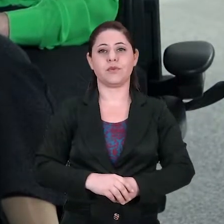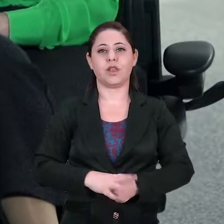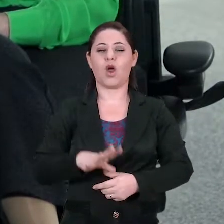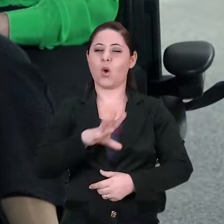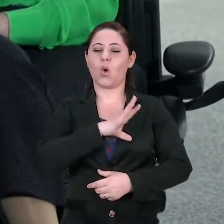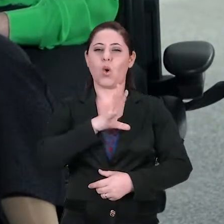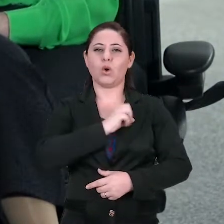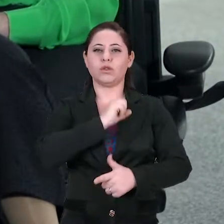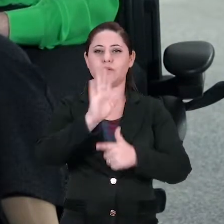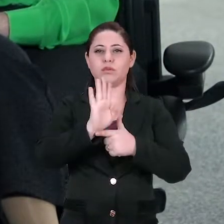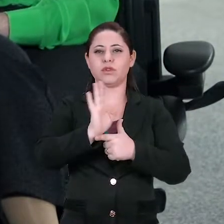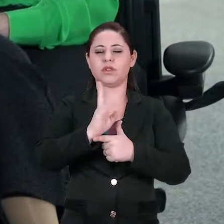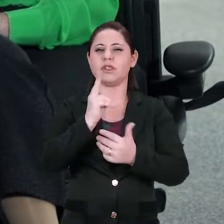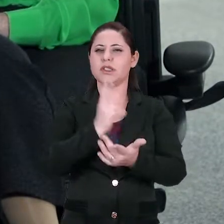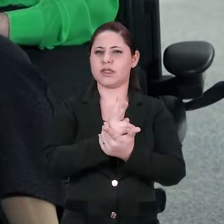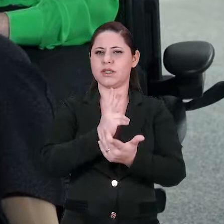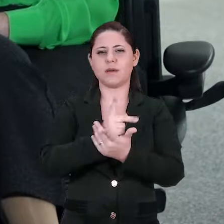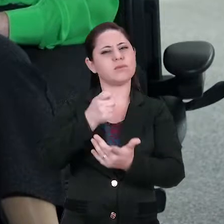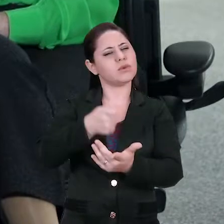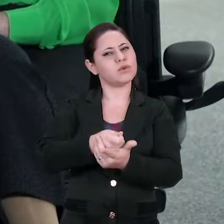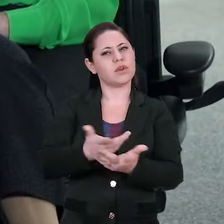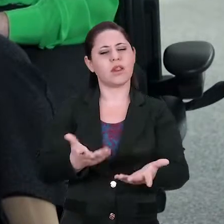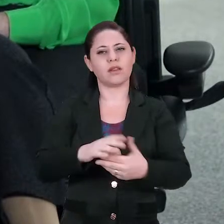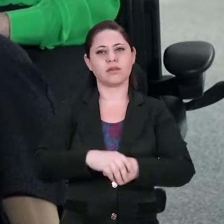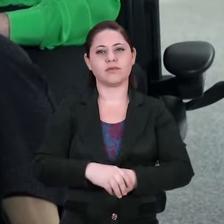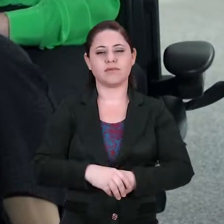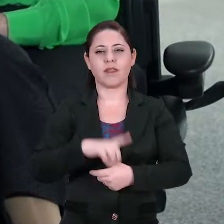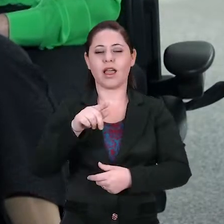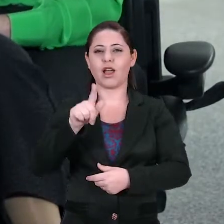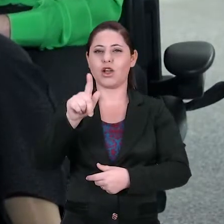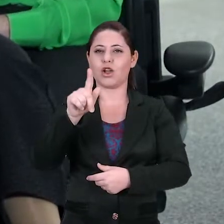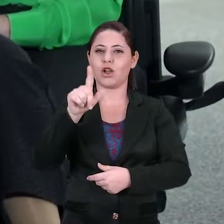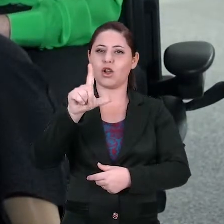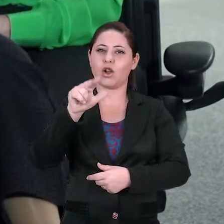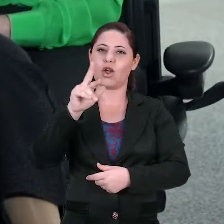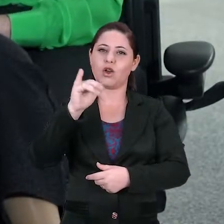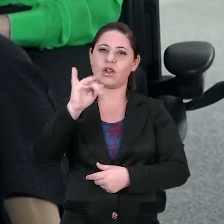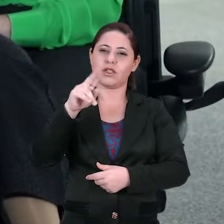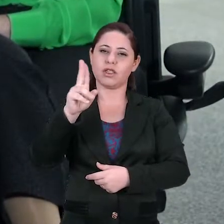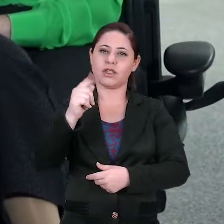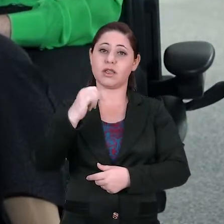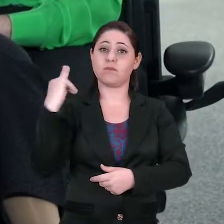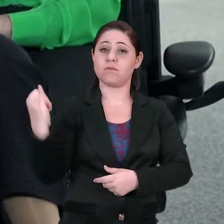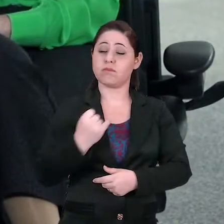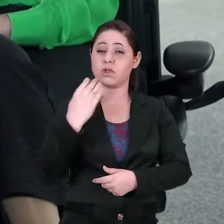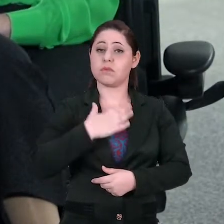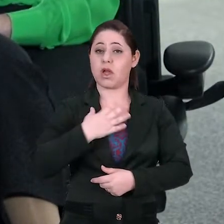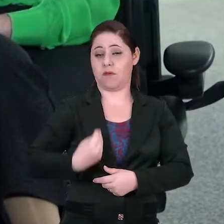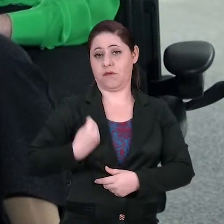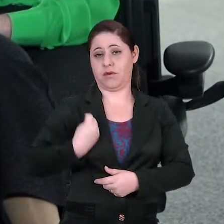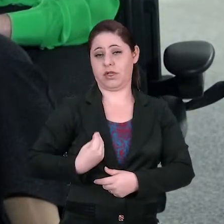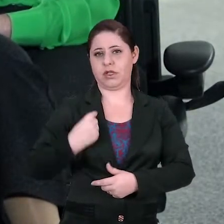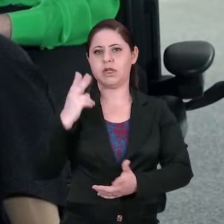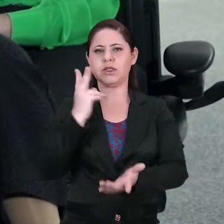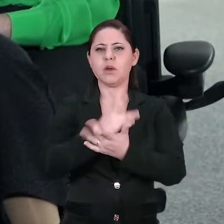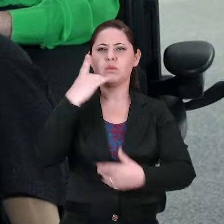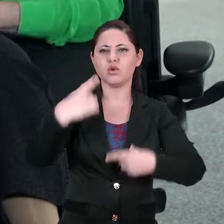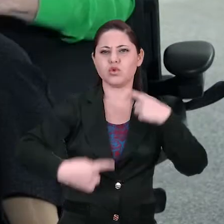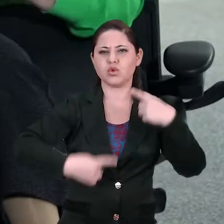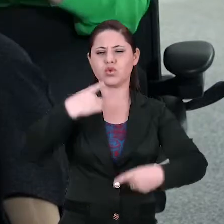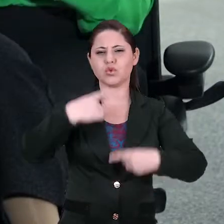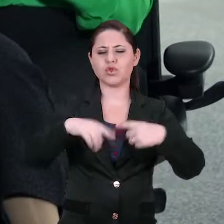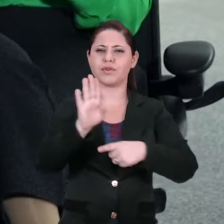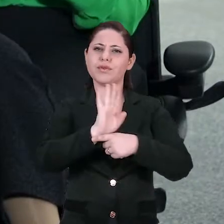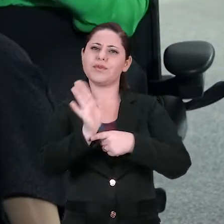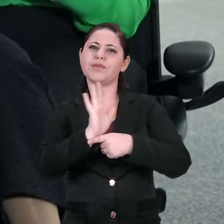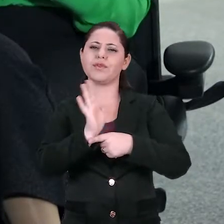Depois pedagogia. Esse gosto pelo cinema também permanece, também, né? Permanece. Isso a Glorinha foi muito importante na minha vida. Sempre